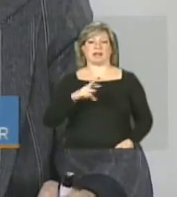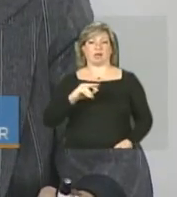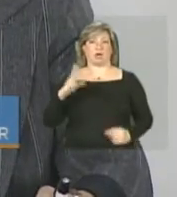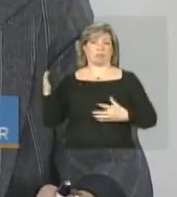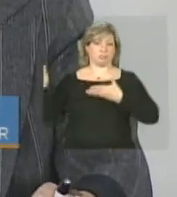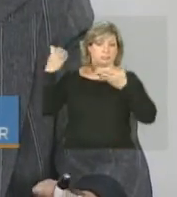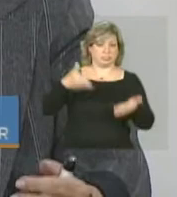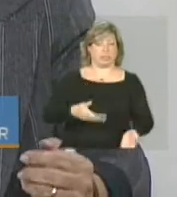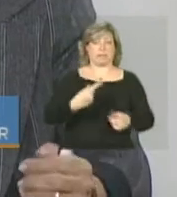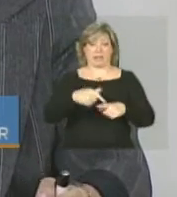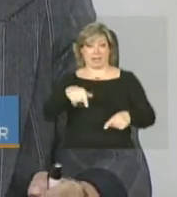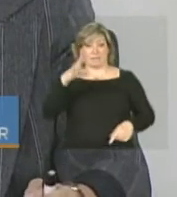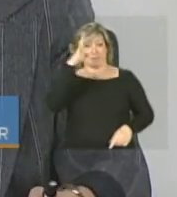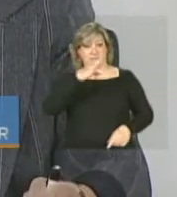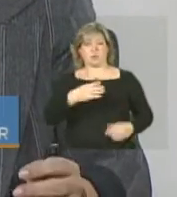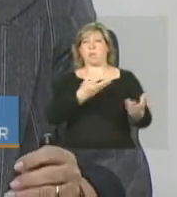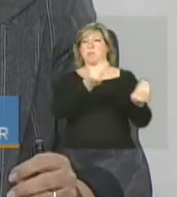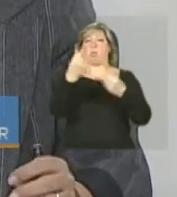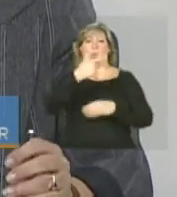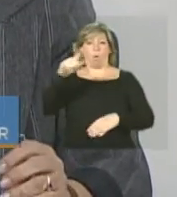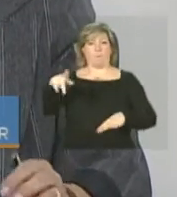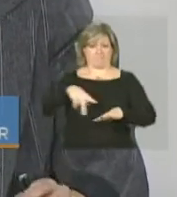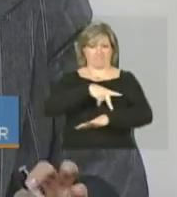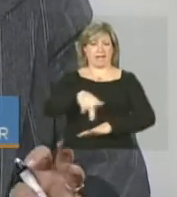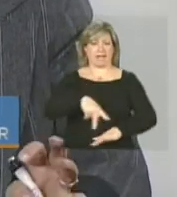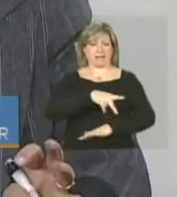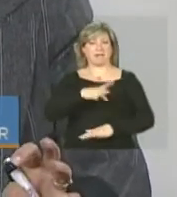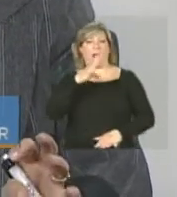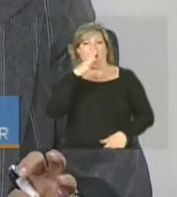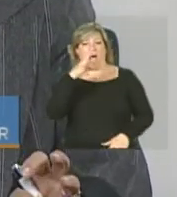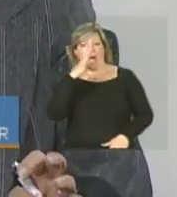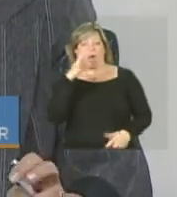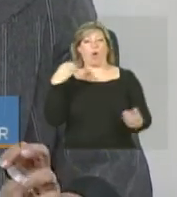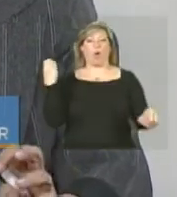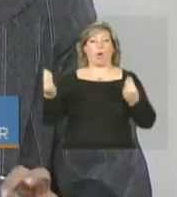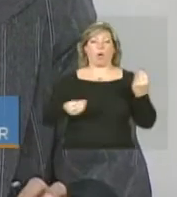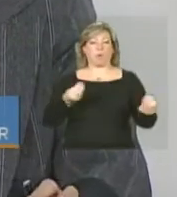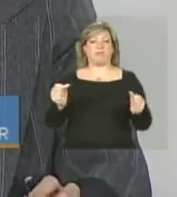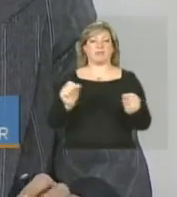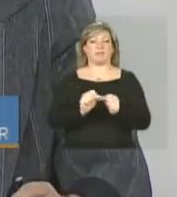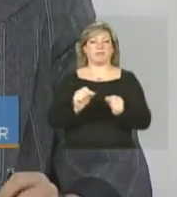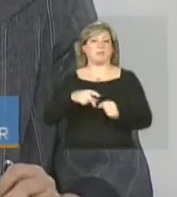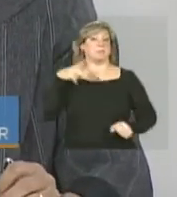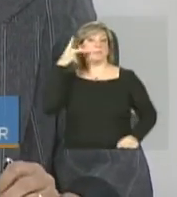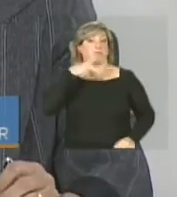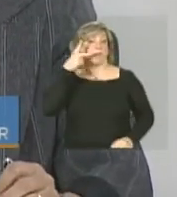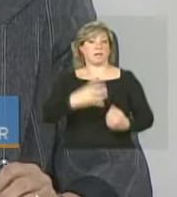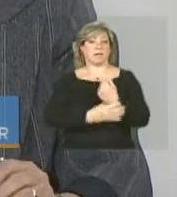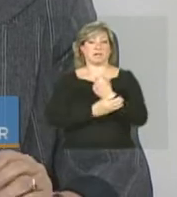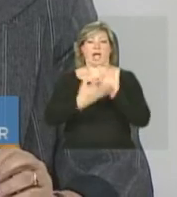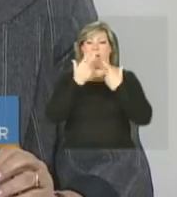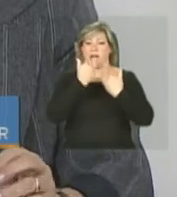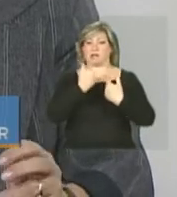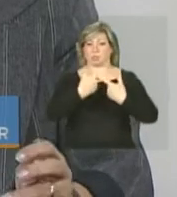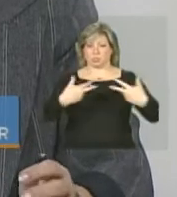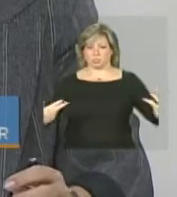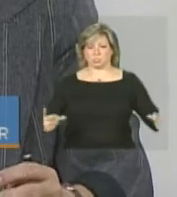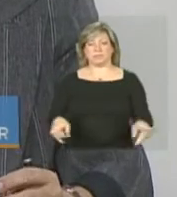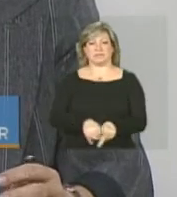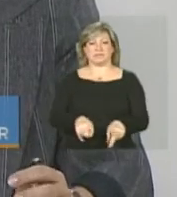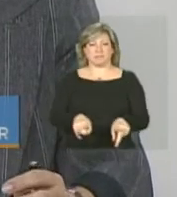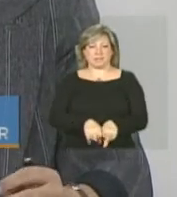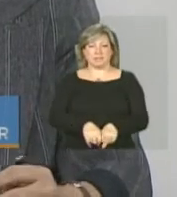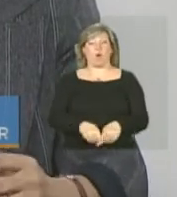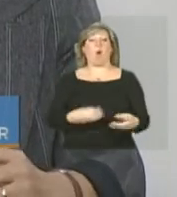outros países sobre a particularidade histórica da construção da política de segurança alimentar e também pela maneira